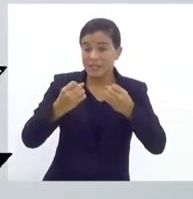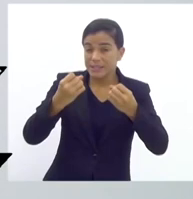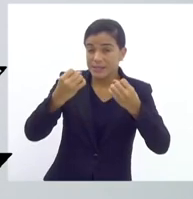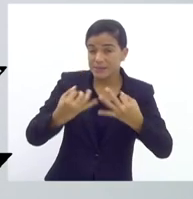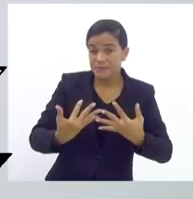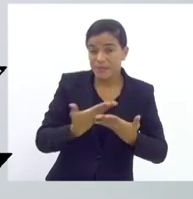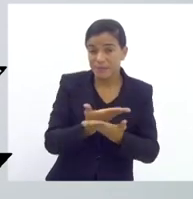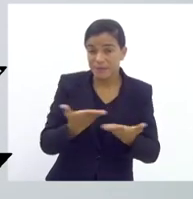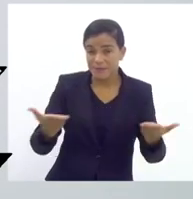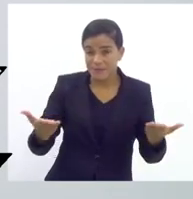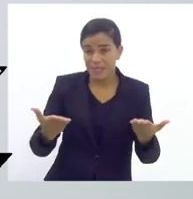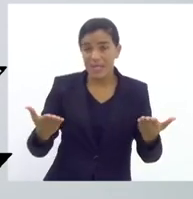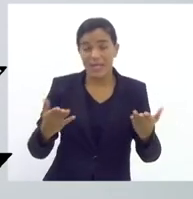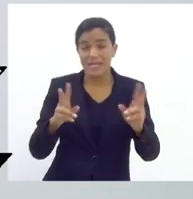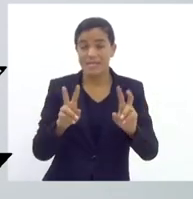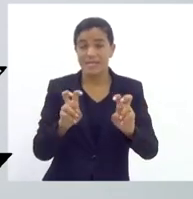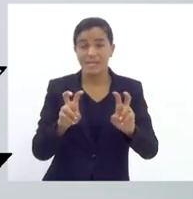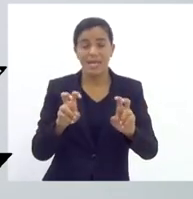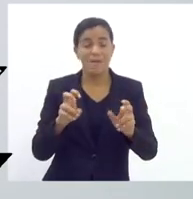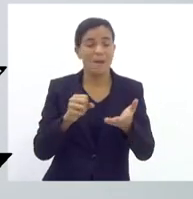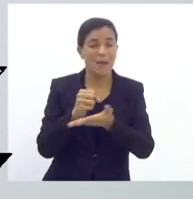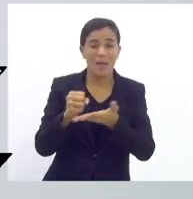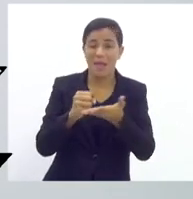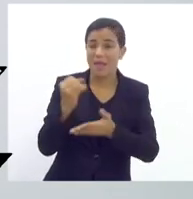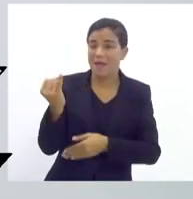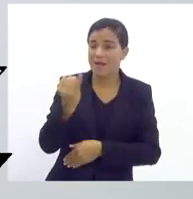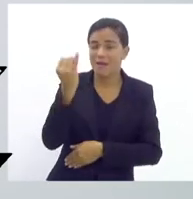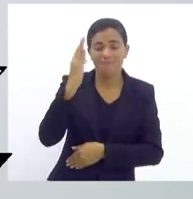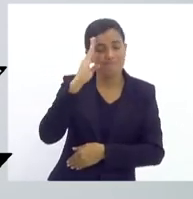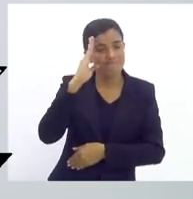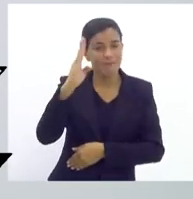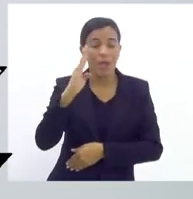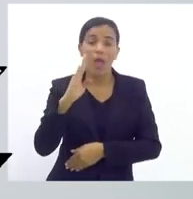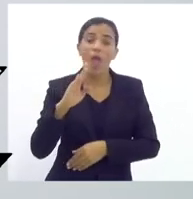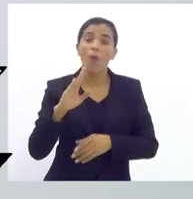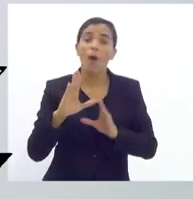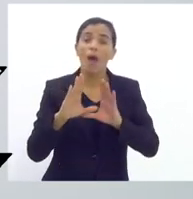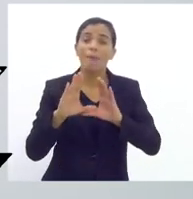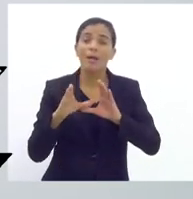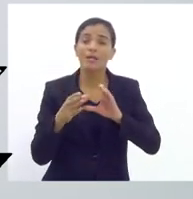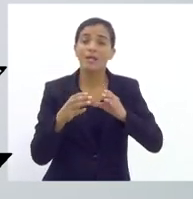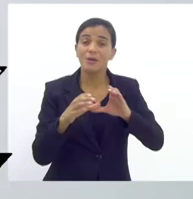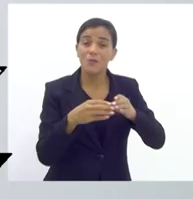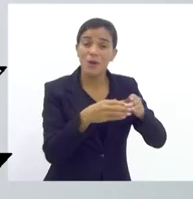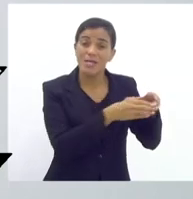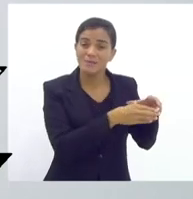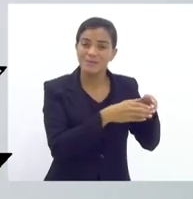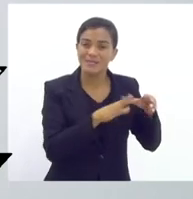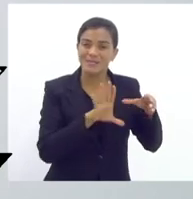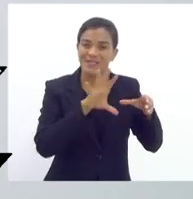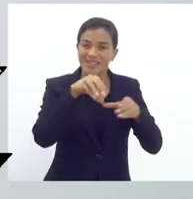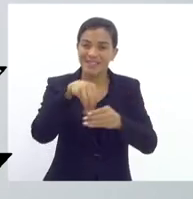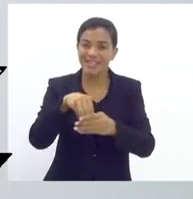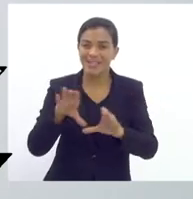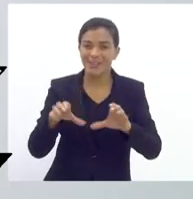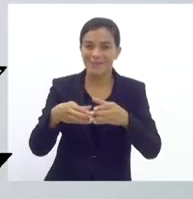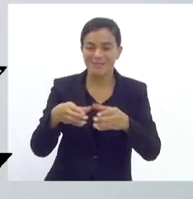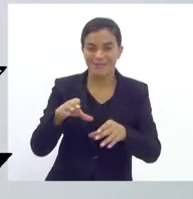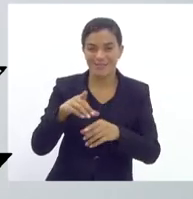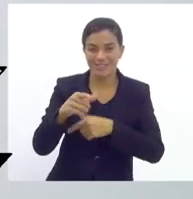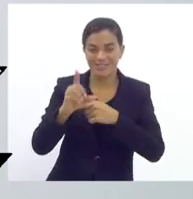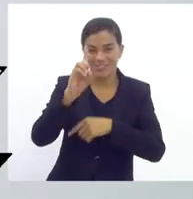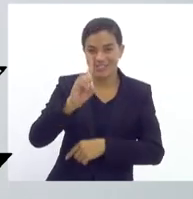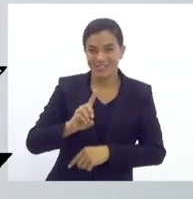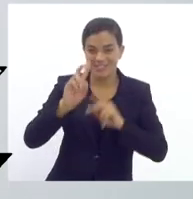vocês Que esse tema ele é tão fundamental de refugiados imigrantes que é uma parte específica dentro do núcleo de defesas Direitos Humanos que é tratado pela